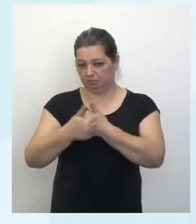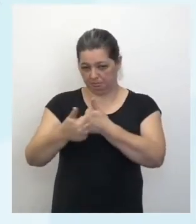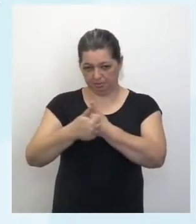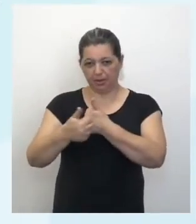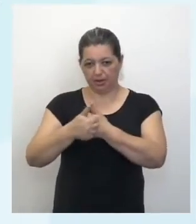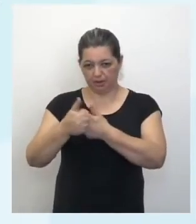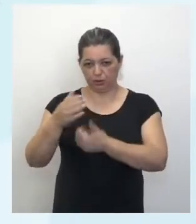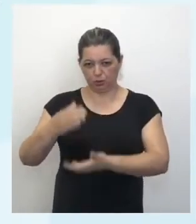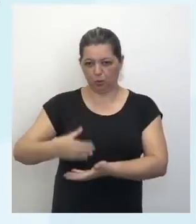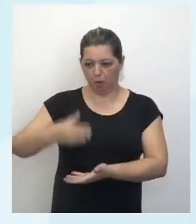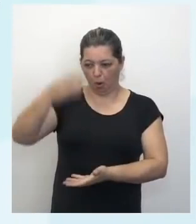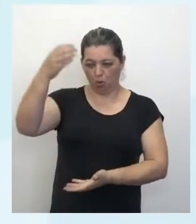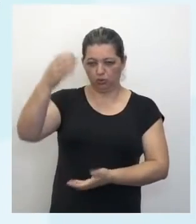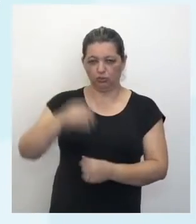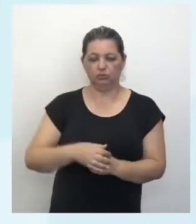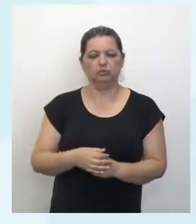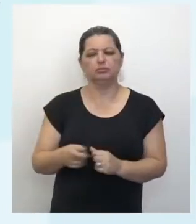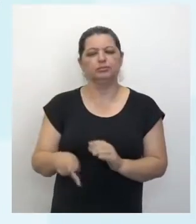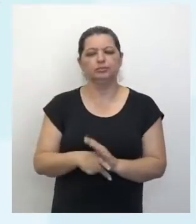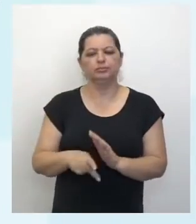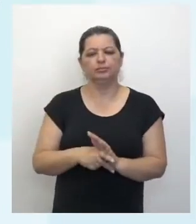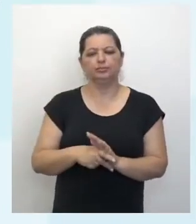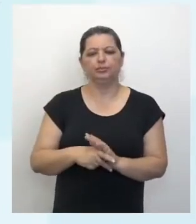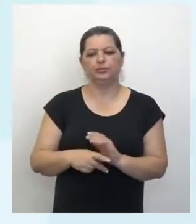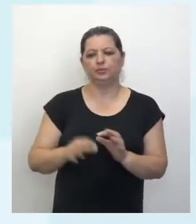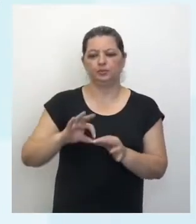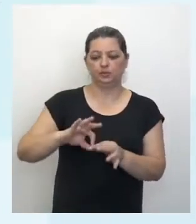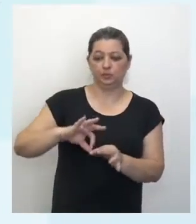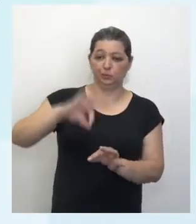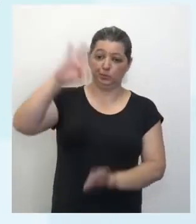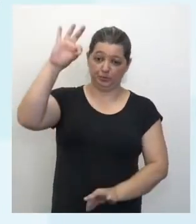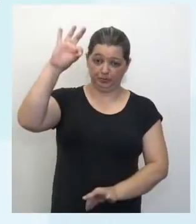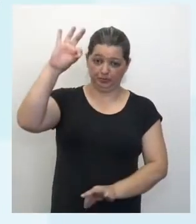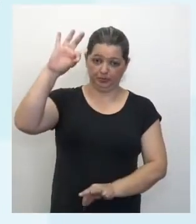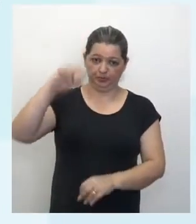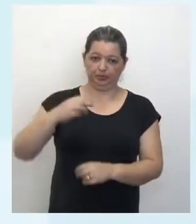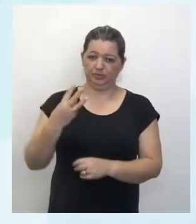tá? Então, ele colocou uma vara de 3 metros ali, 3 metros